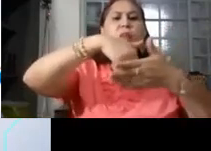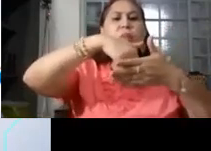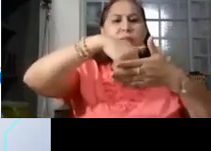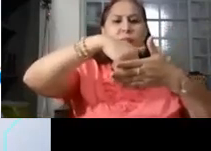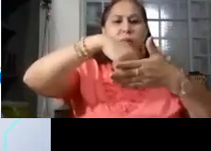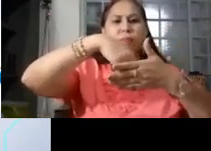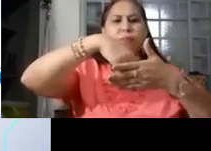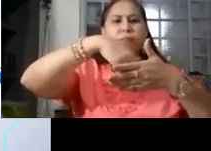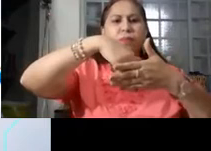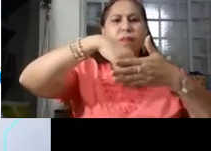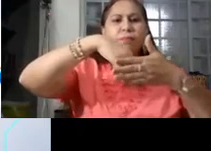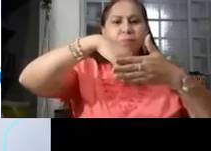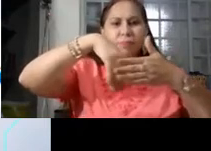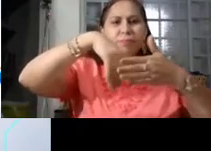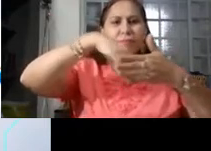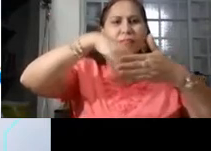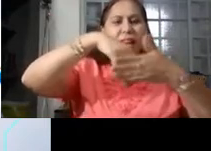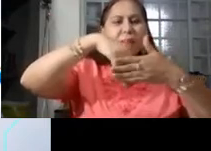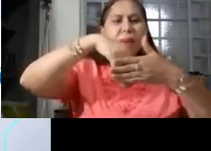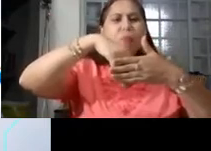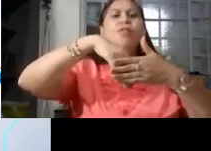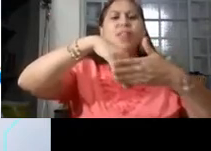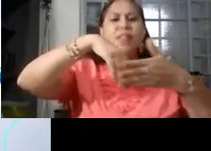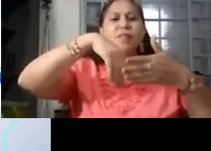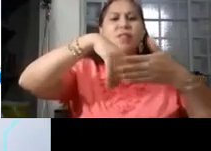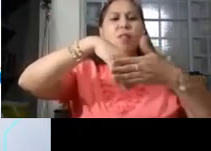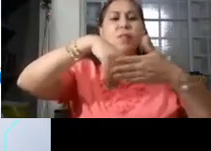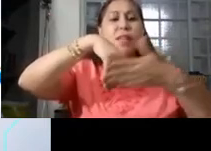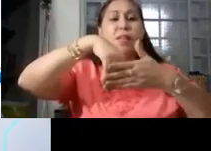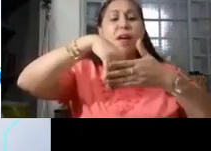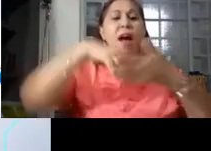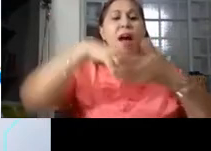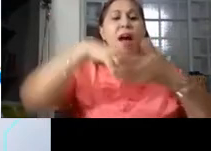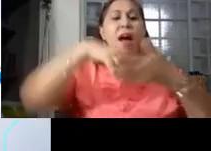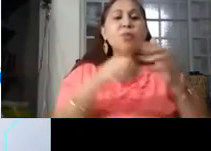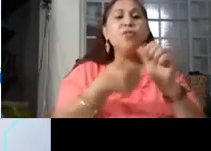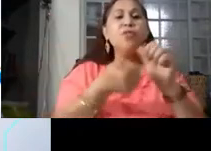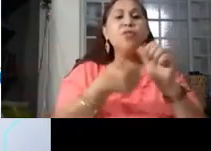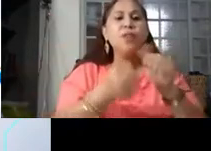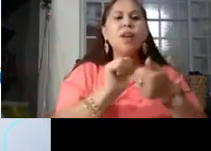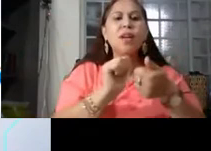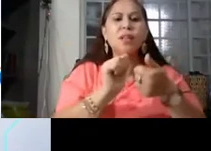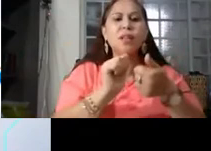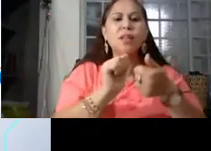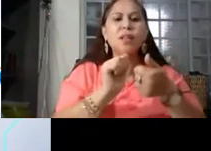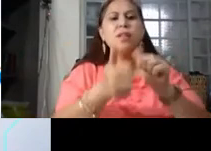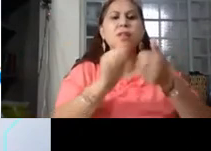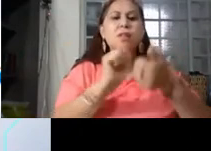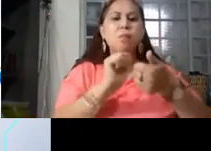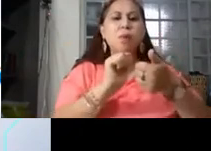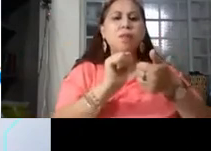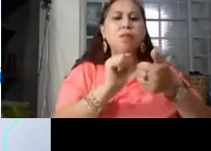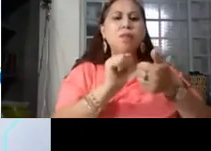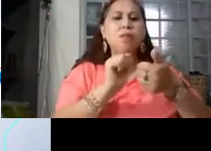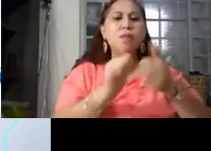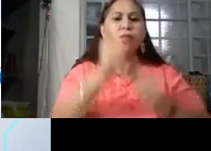sinal obsceno. Né? Para o ouvinte, né? Um sinal obsceno. Aí o surdo foi trocando, ele pegou o sinal de